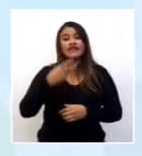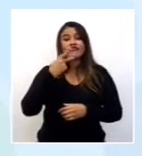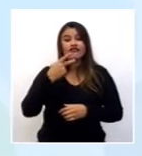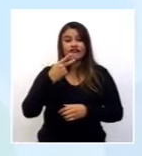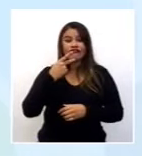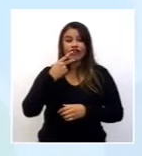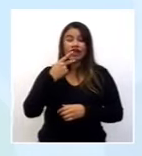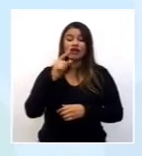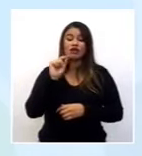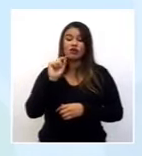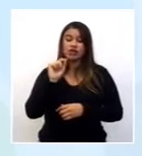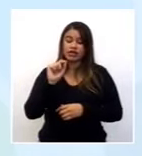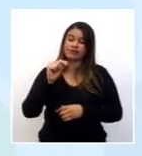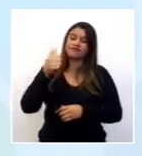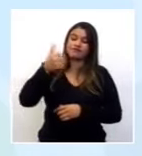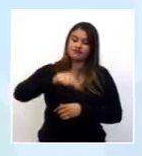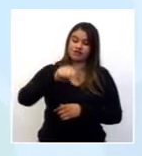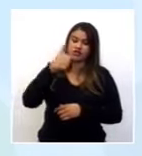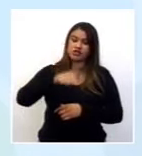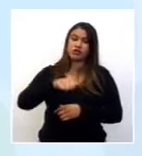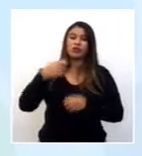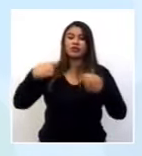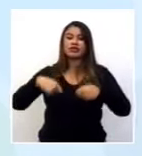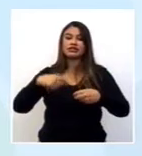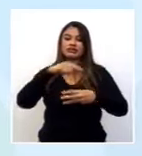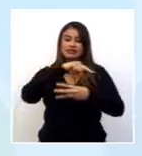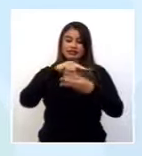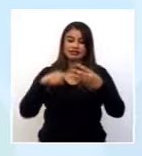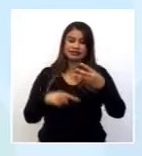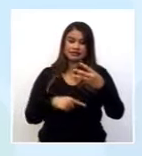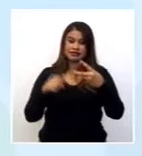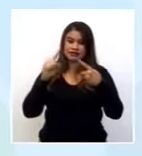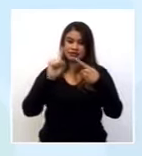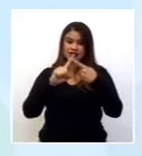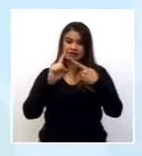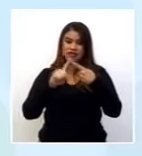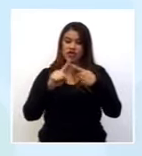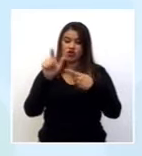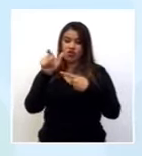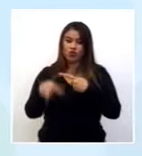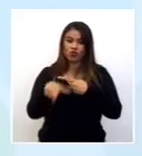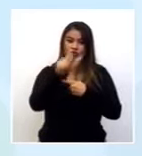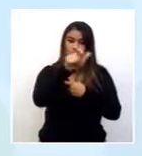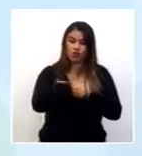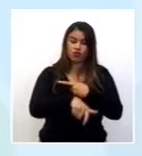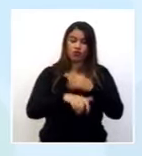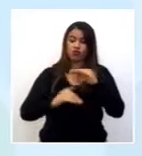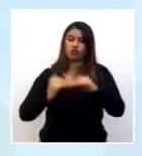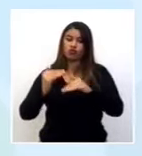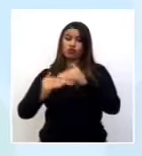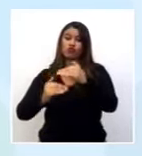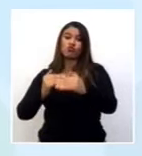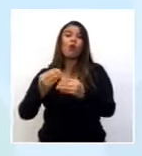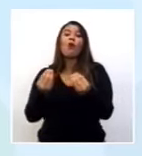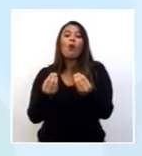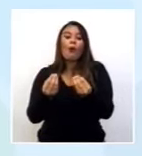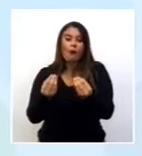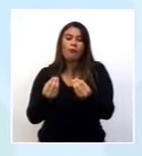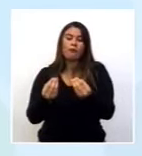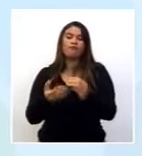3 passos. Primeiro, saber o nível atual de desempenho do aluno.